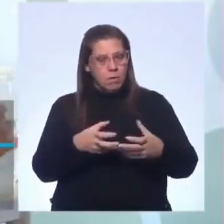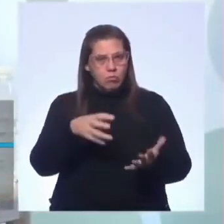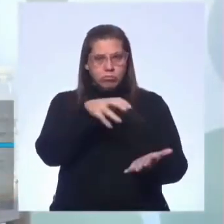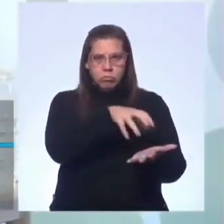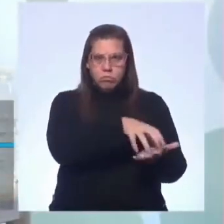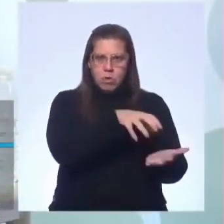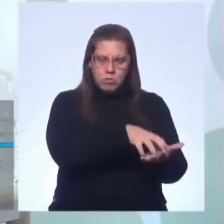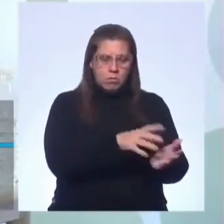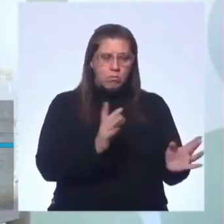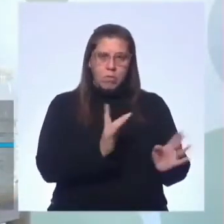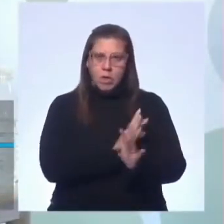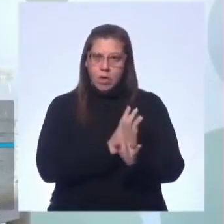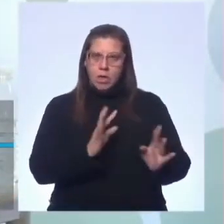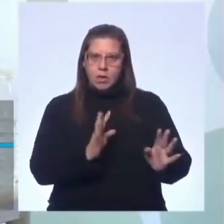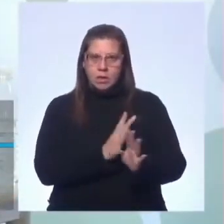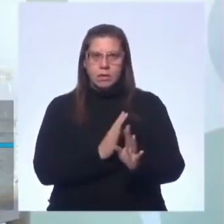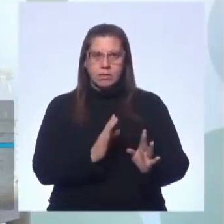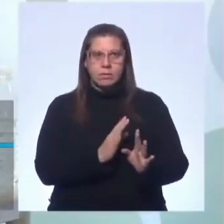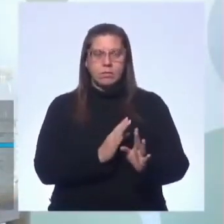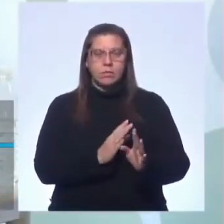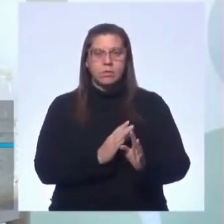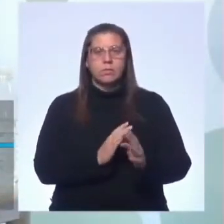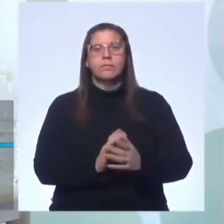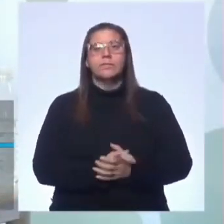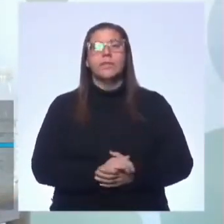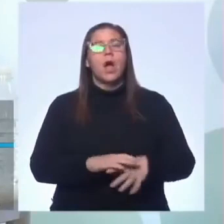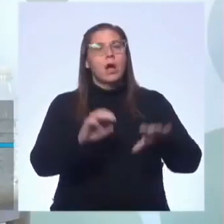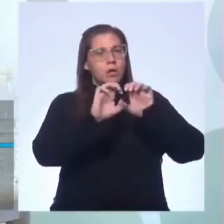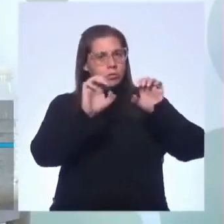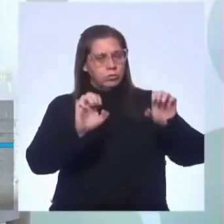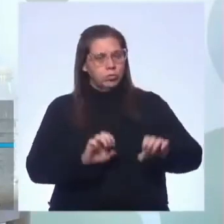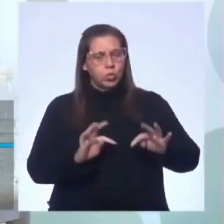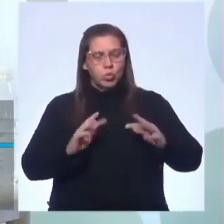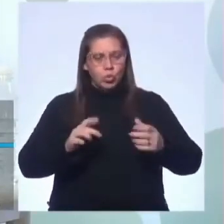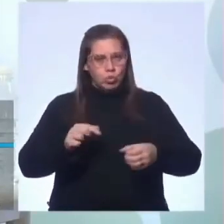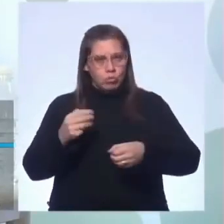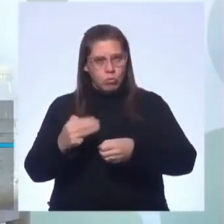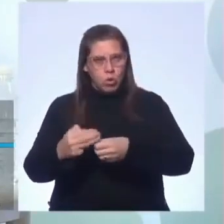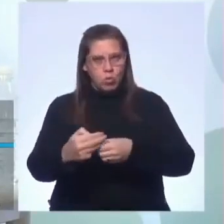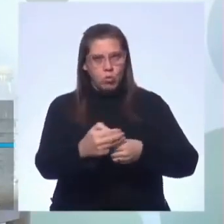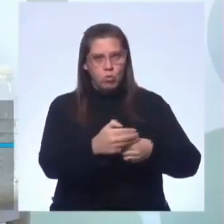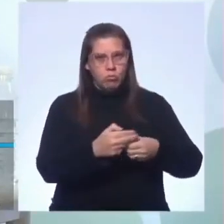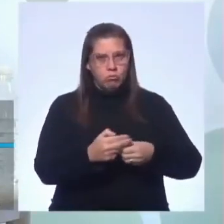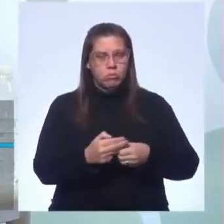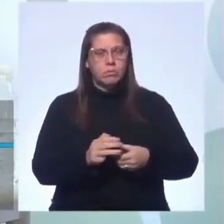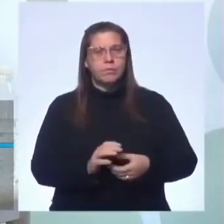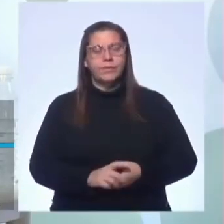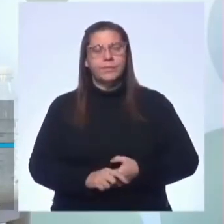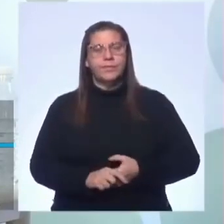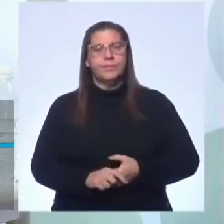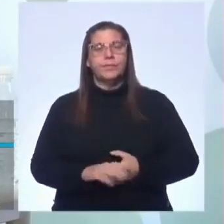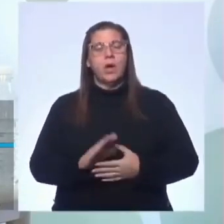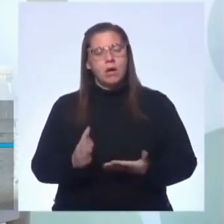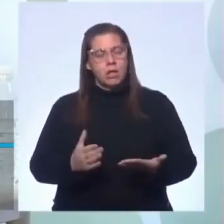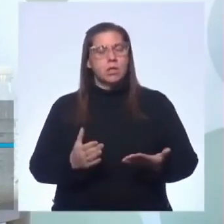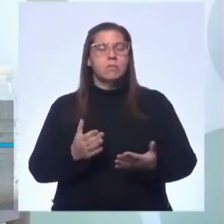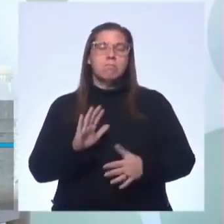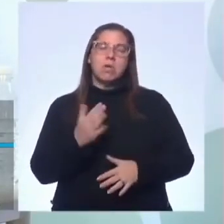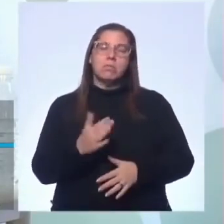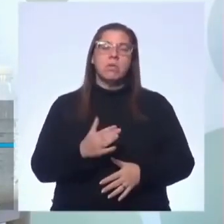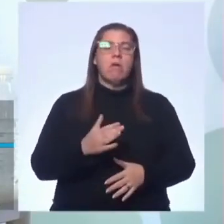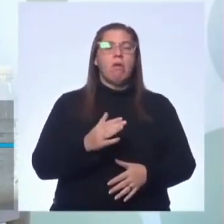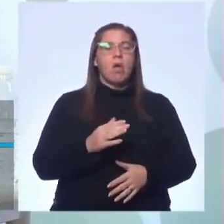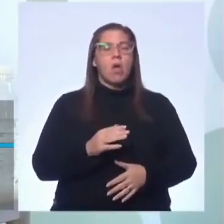vai, né, ser gerada através da infraestrutura de cada município. Então, logicamente, a partir da década de